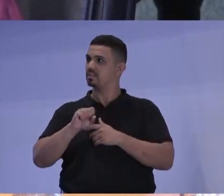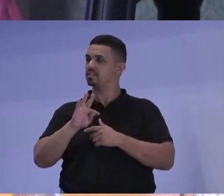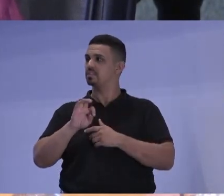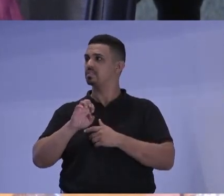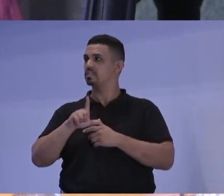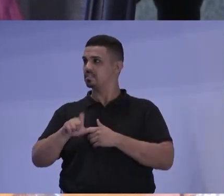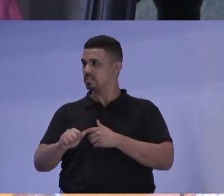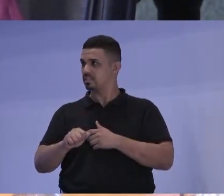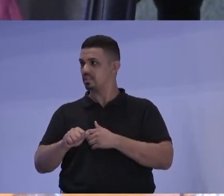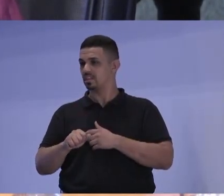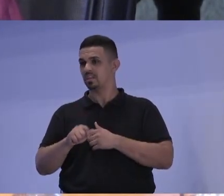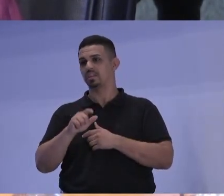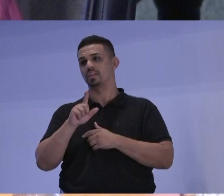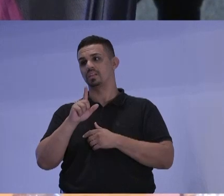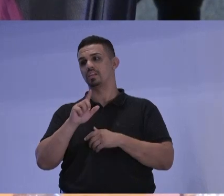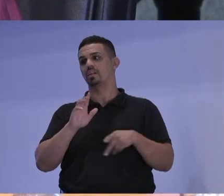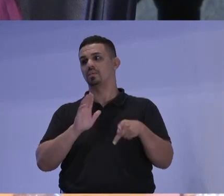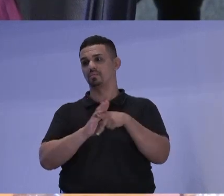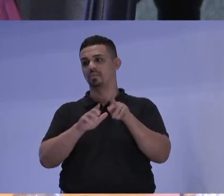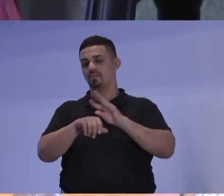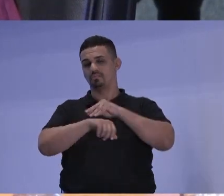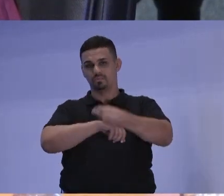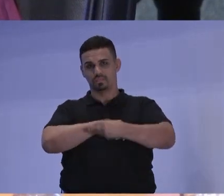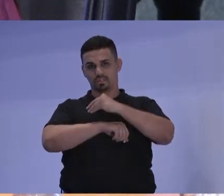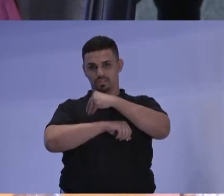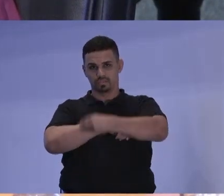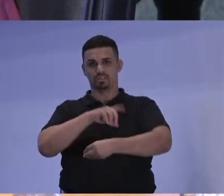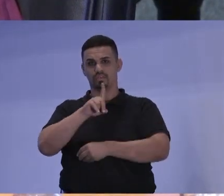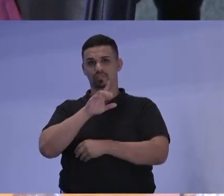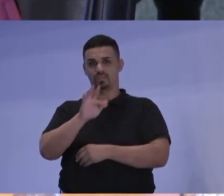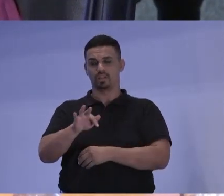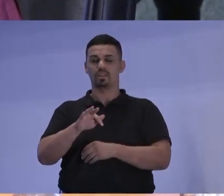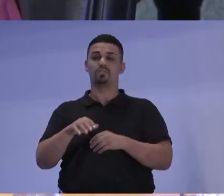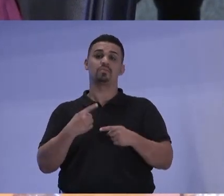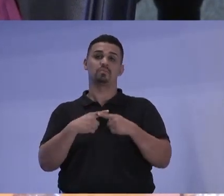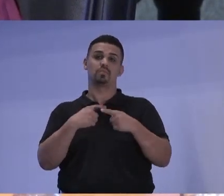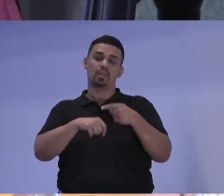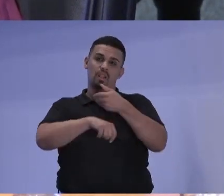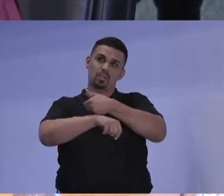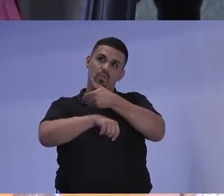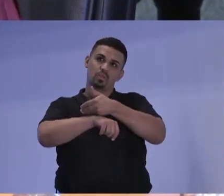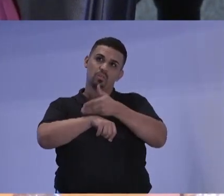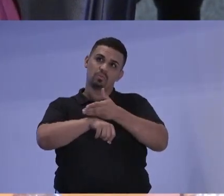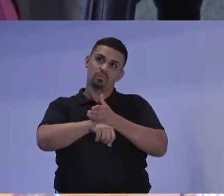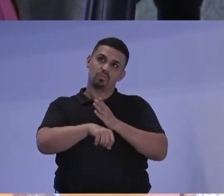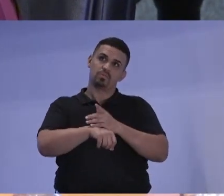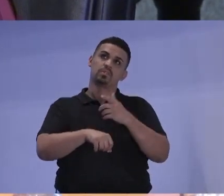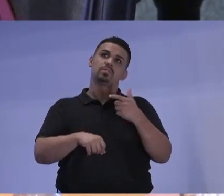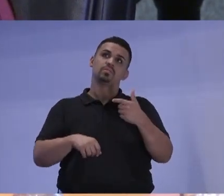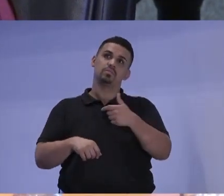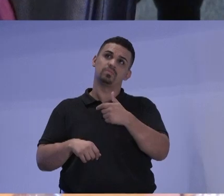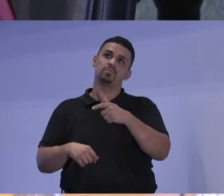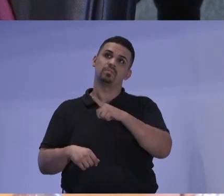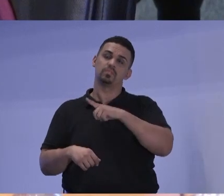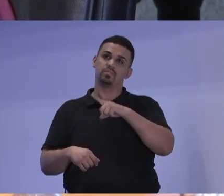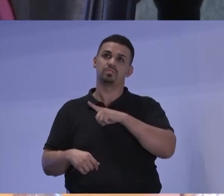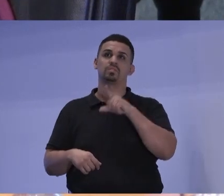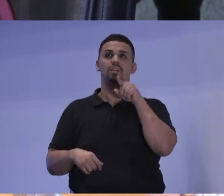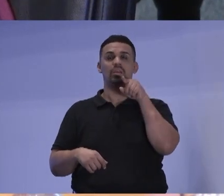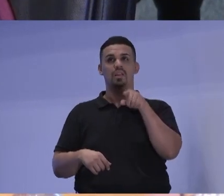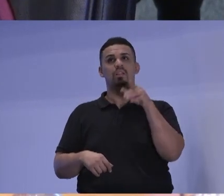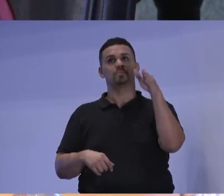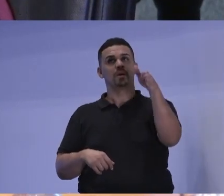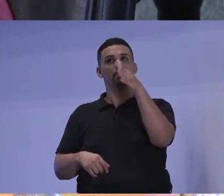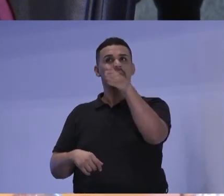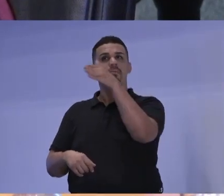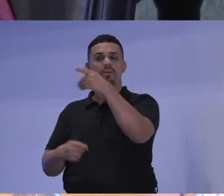parceiras, hansenóloga aqui do DF. A todo momento, quando a gente conta com ela, ela vai até as regiões de saúde